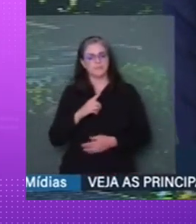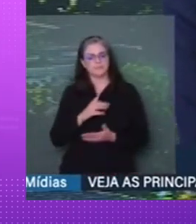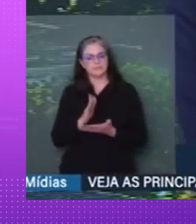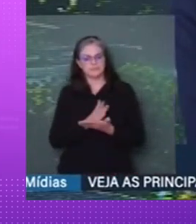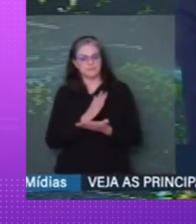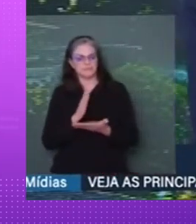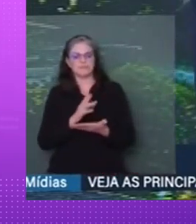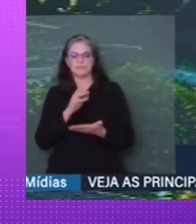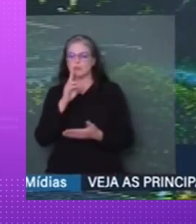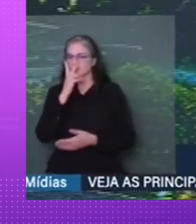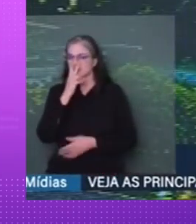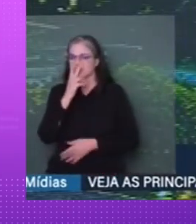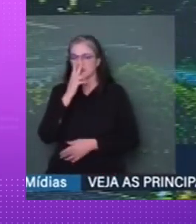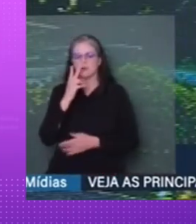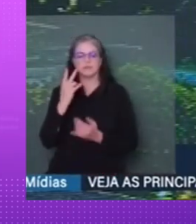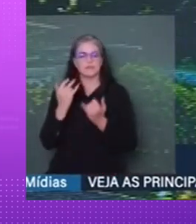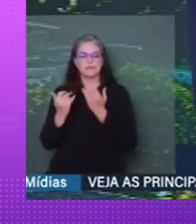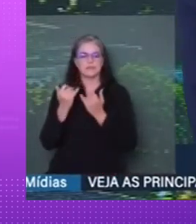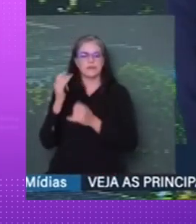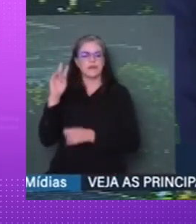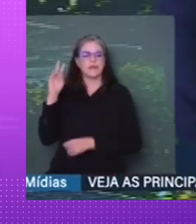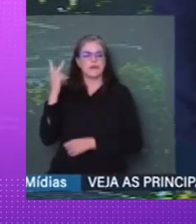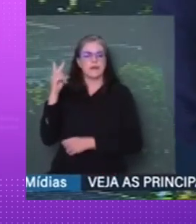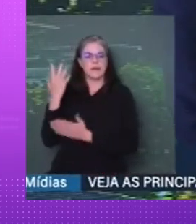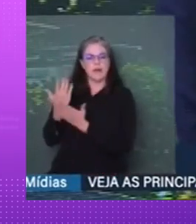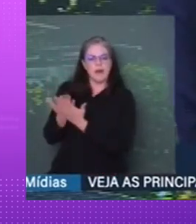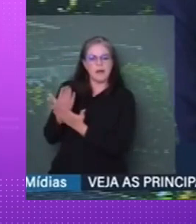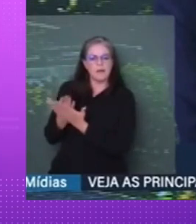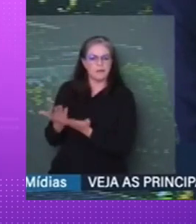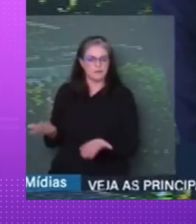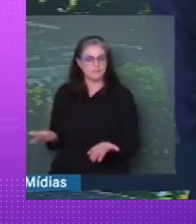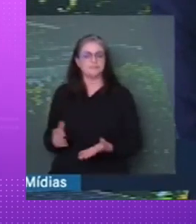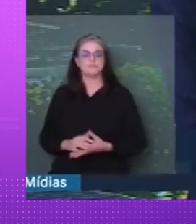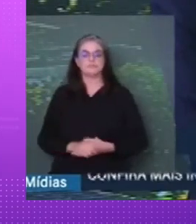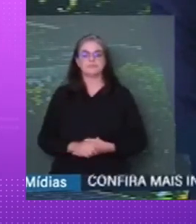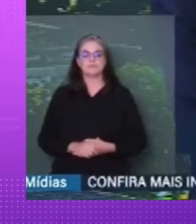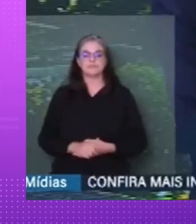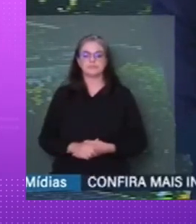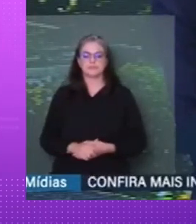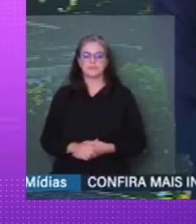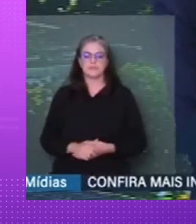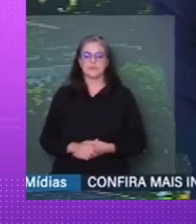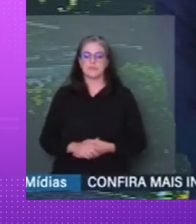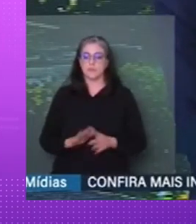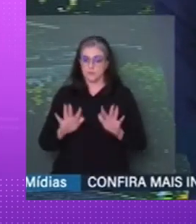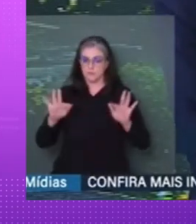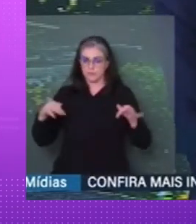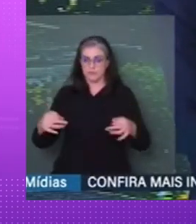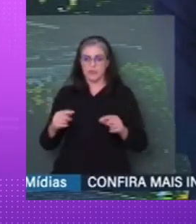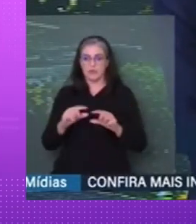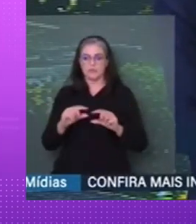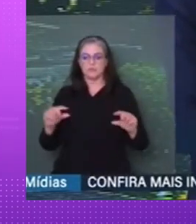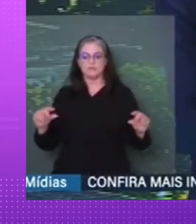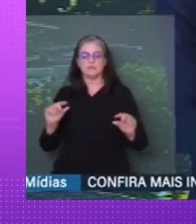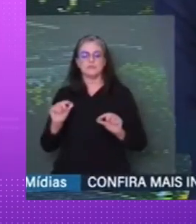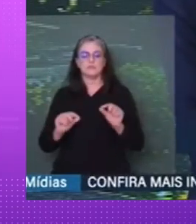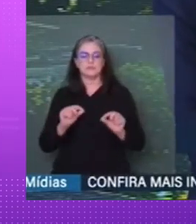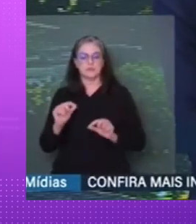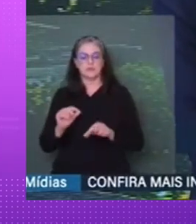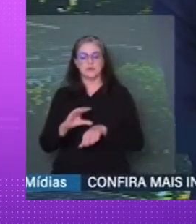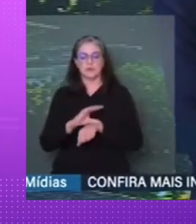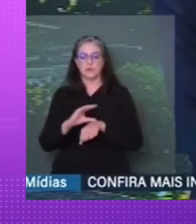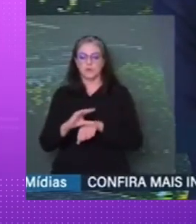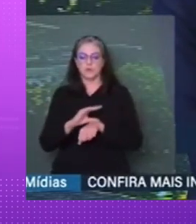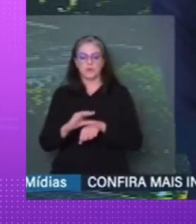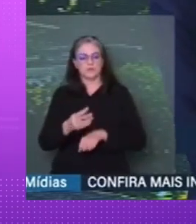na dimensão dos atos. E é importante aqui que, né, as narrativas não imperem. O importante é